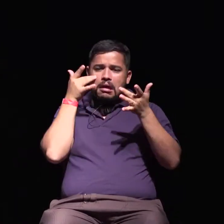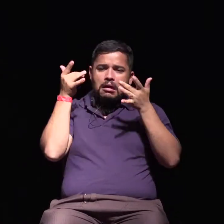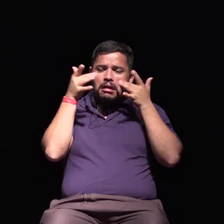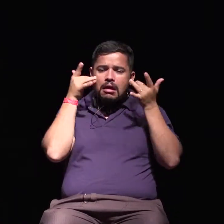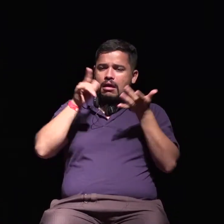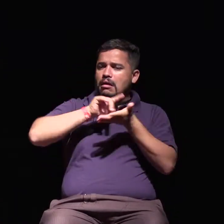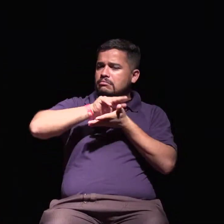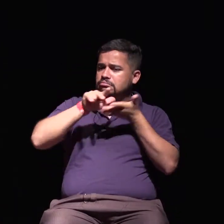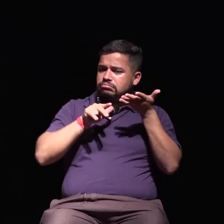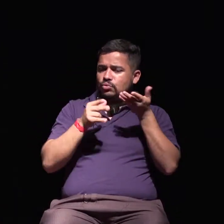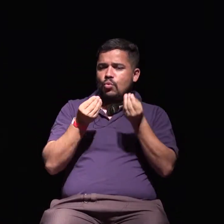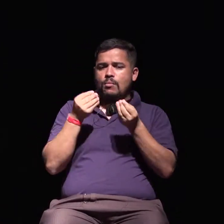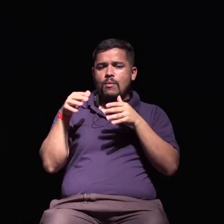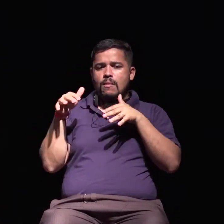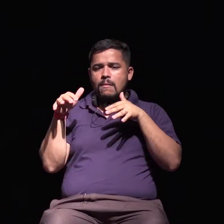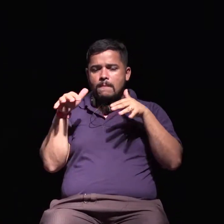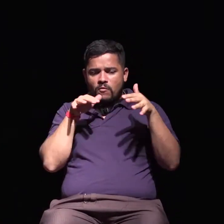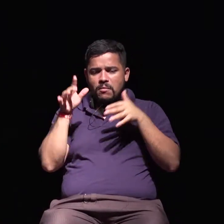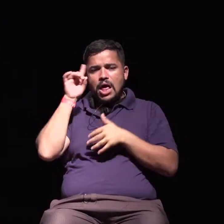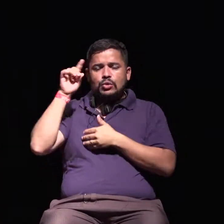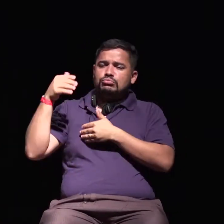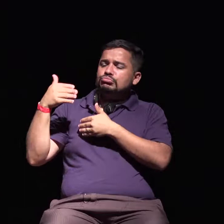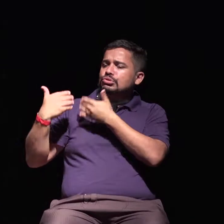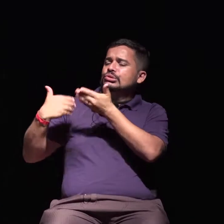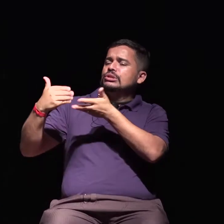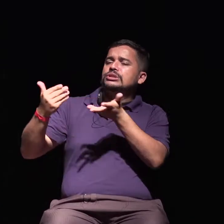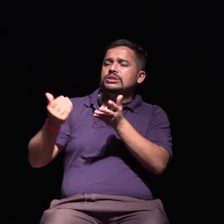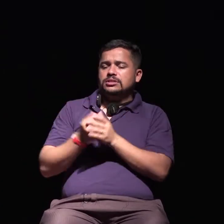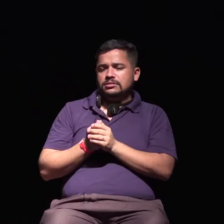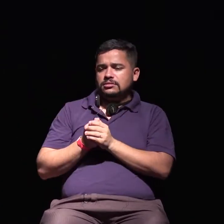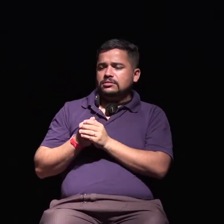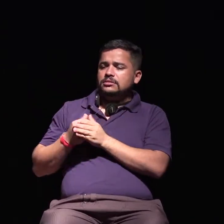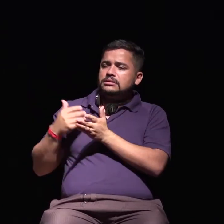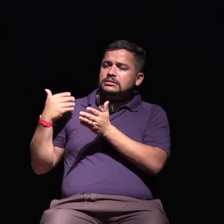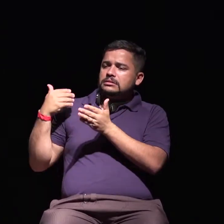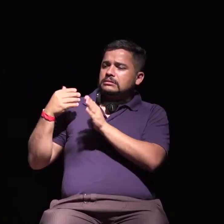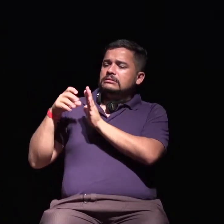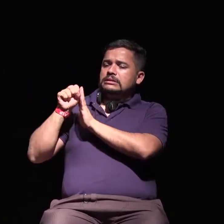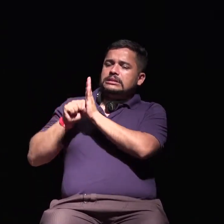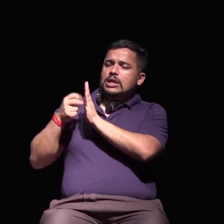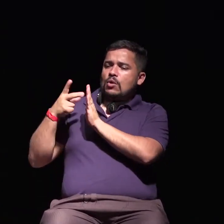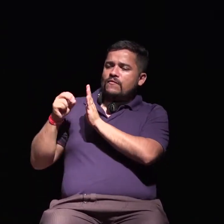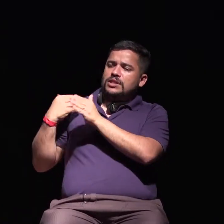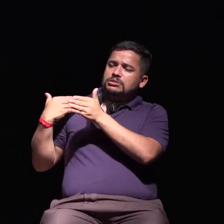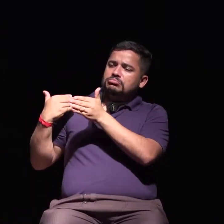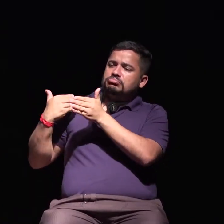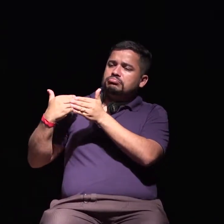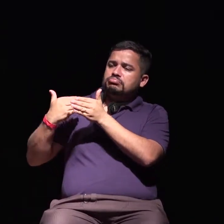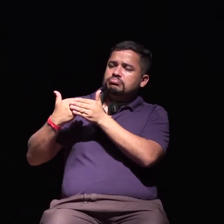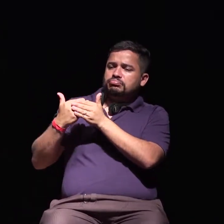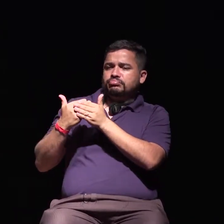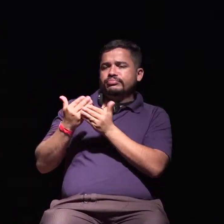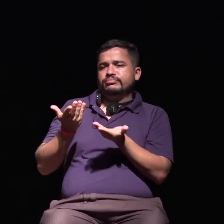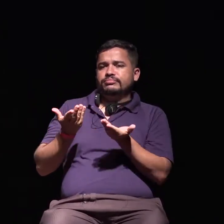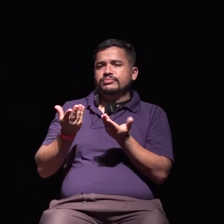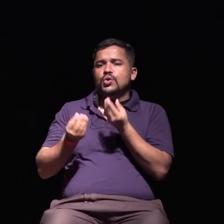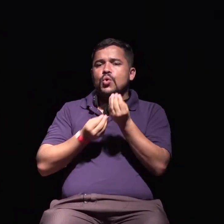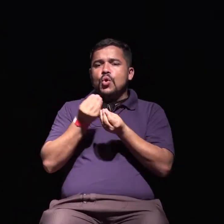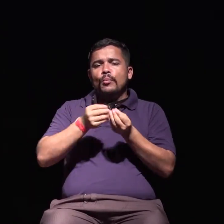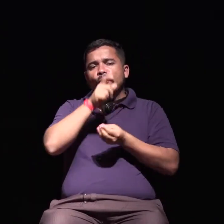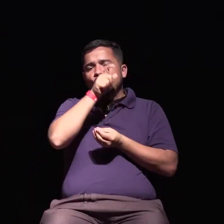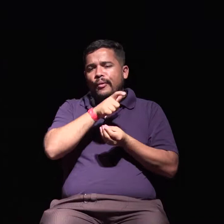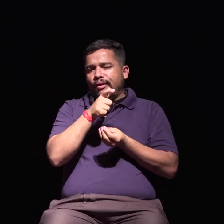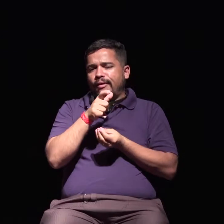dramaticidade, com o uso de movimentos do cotidiano, nos últimos anos do século XX escapam da tradicional ontologia da